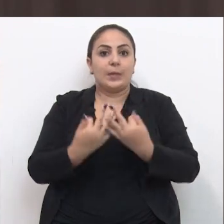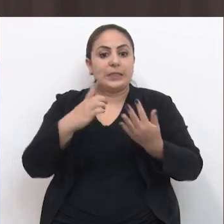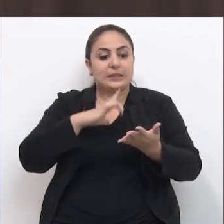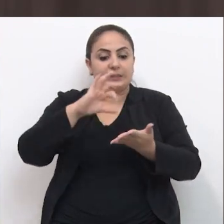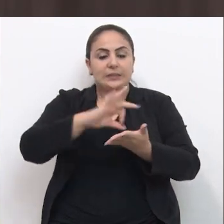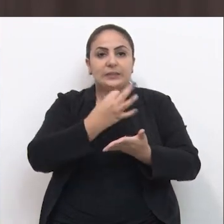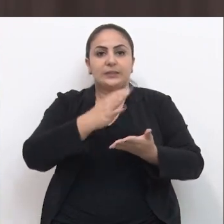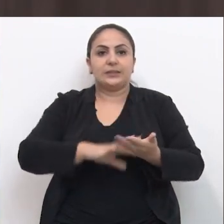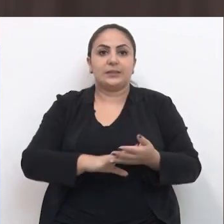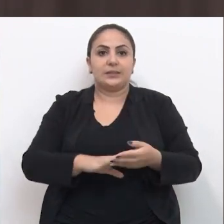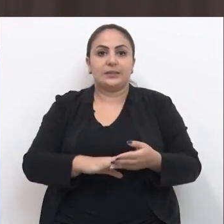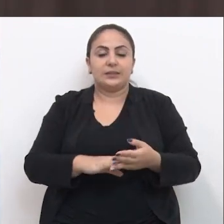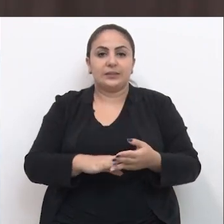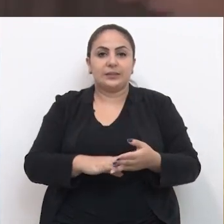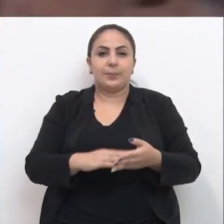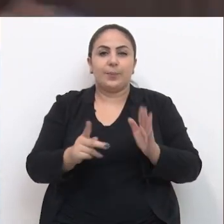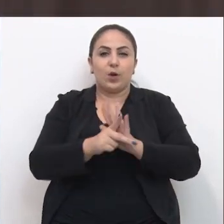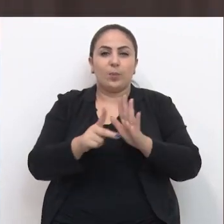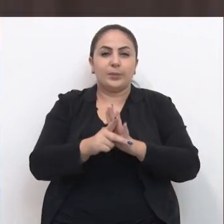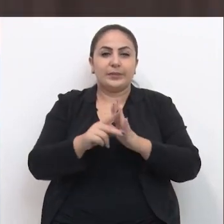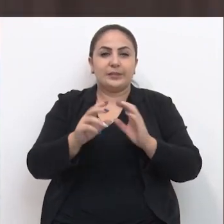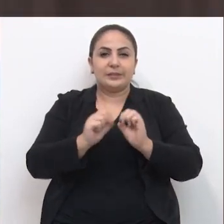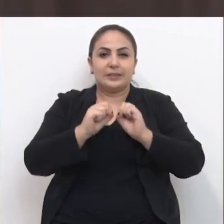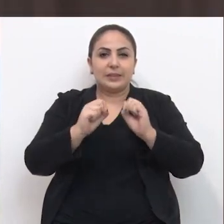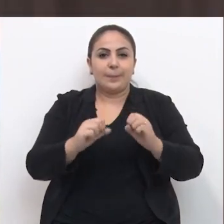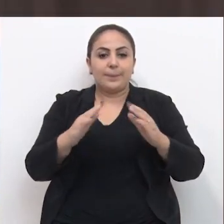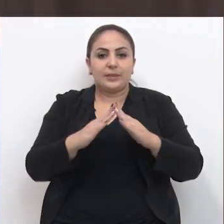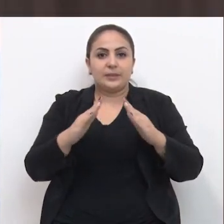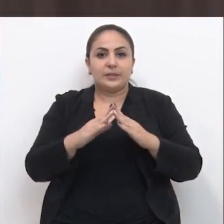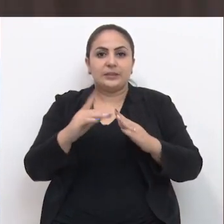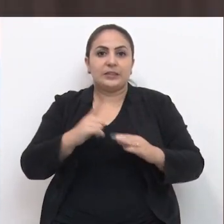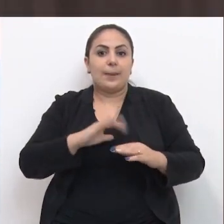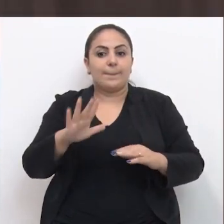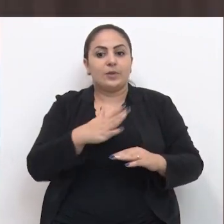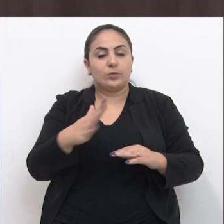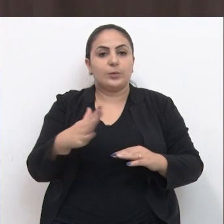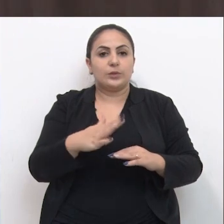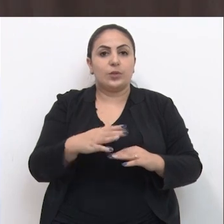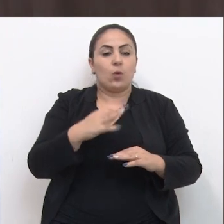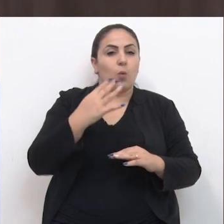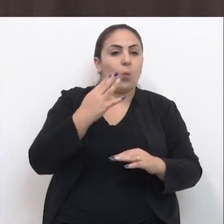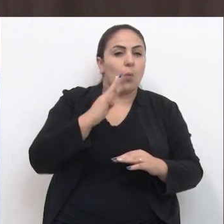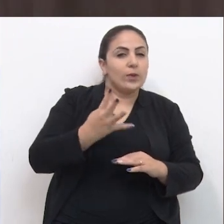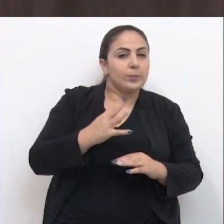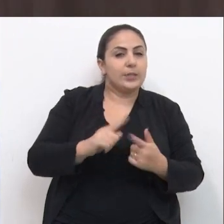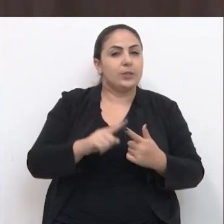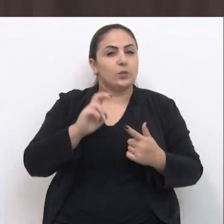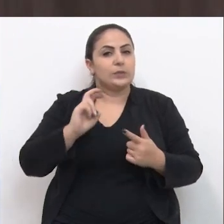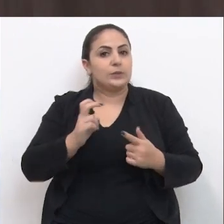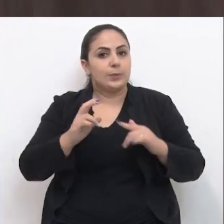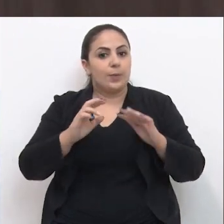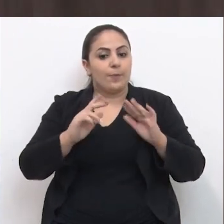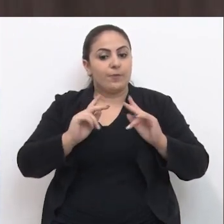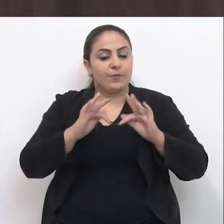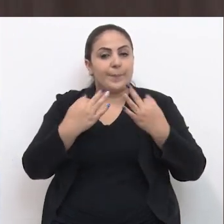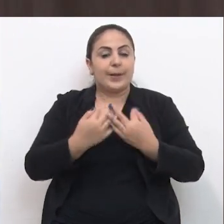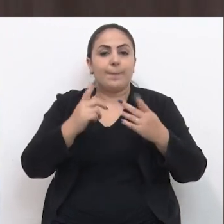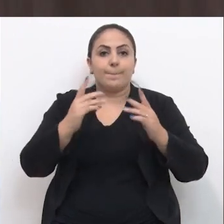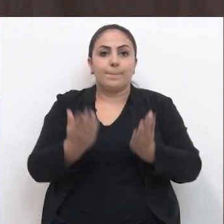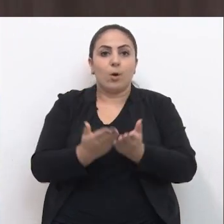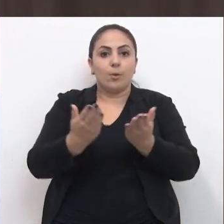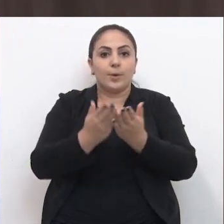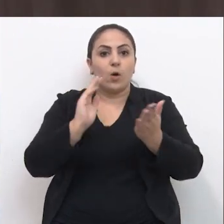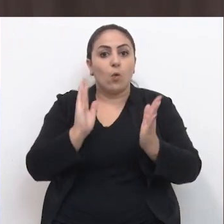que estão inscritas lá na Secretaria de Habitação, tem lá cerca de 4 a 5 mil famílias pobres que